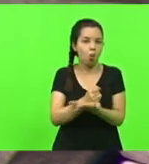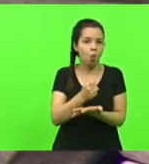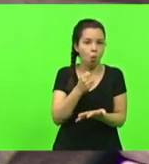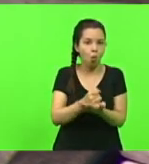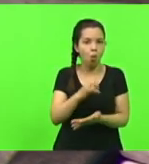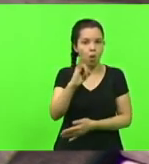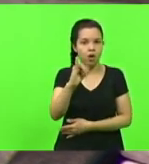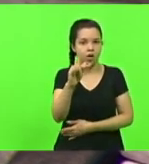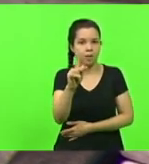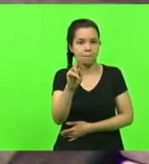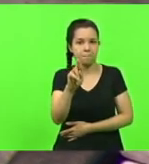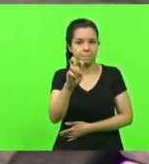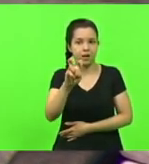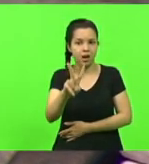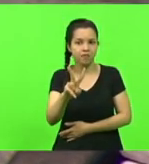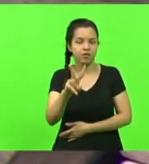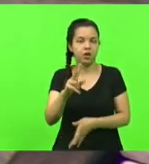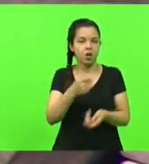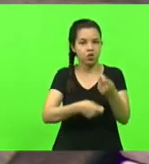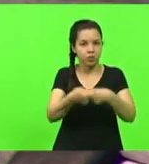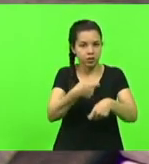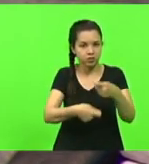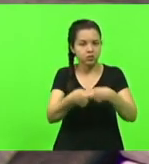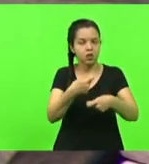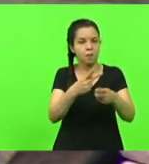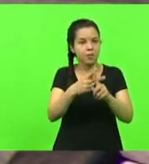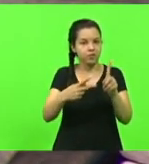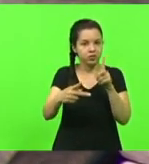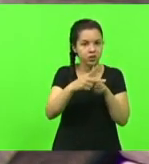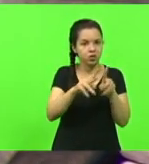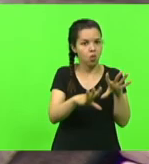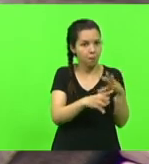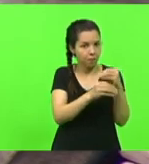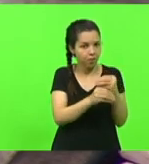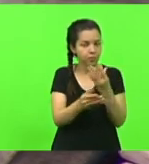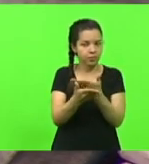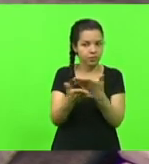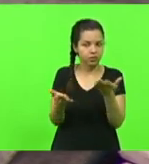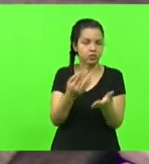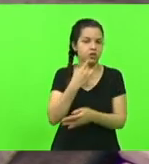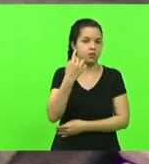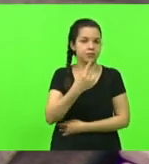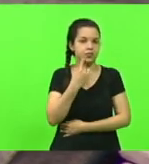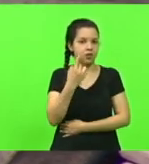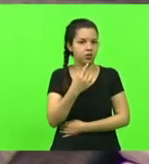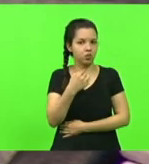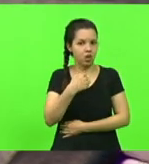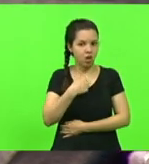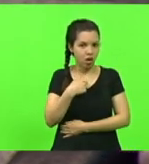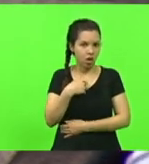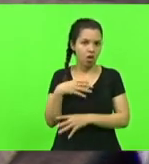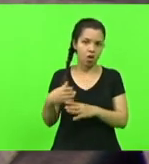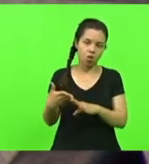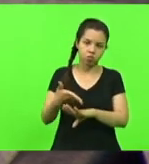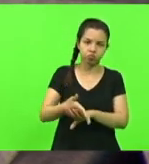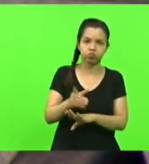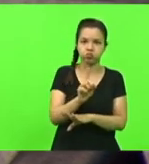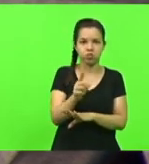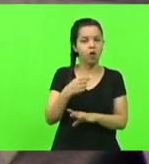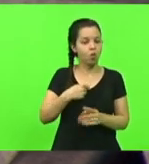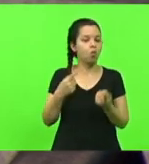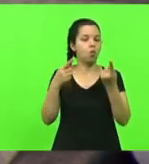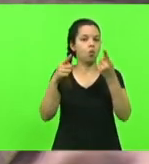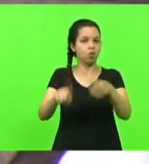o Iprev para a Administração de Previdência Complementar para os deputados. Eu não aderirei e serei contra.